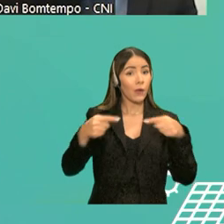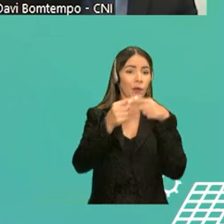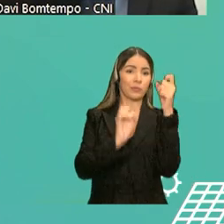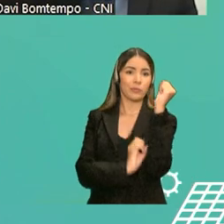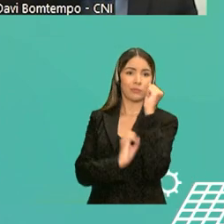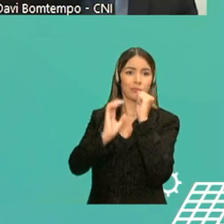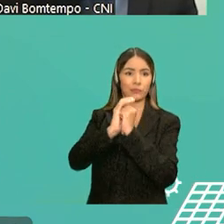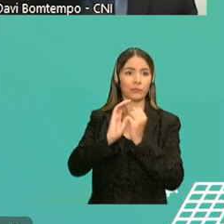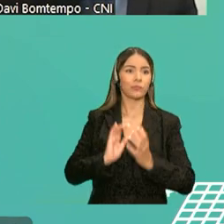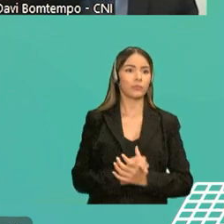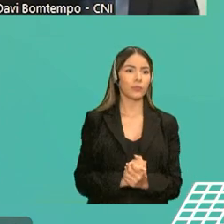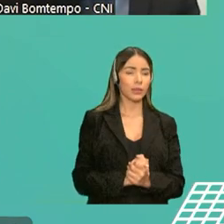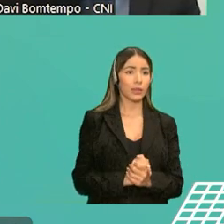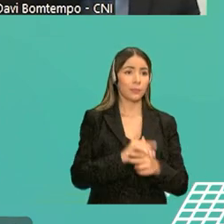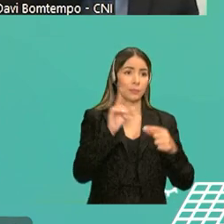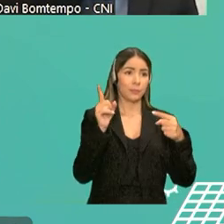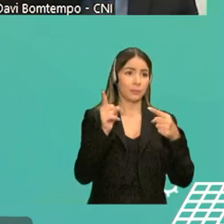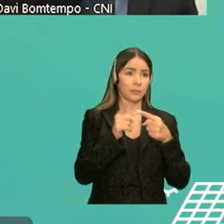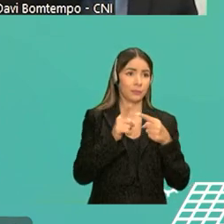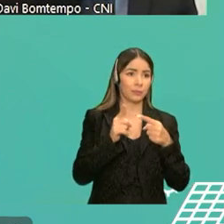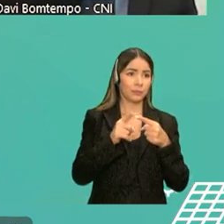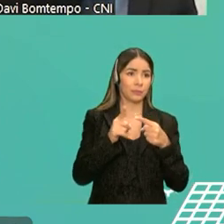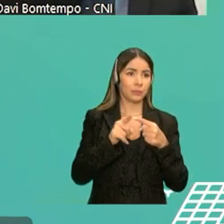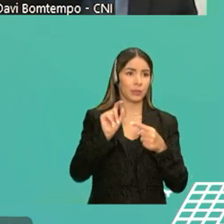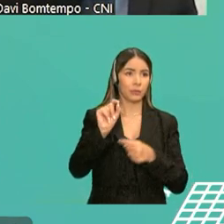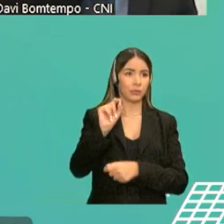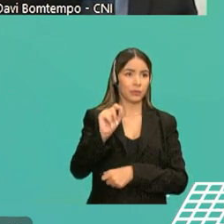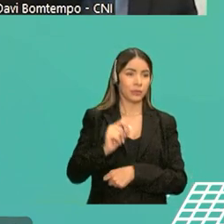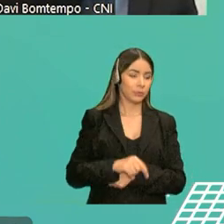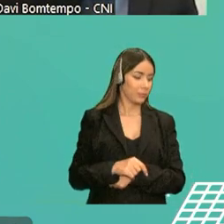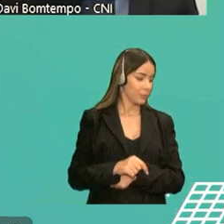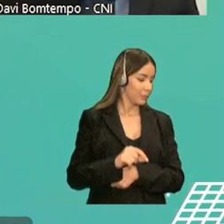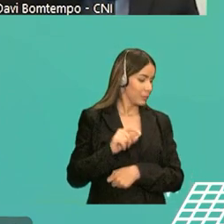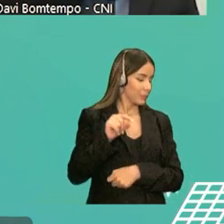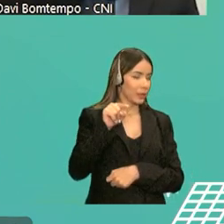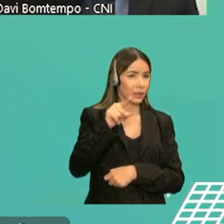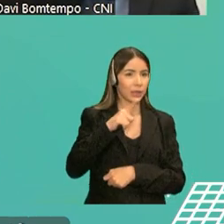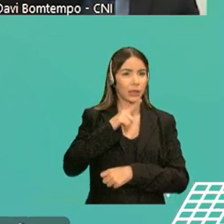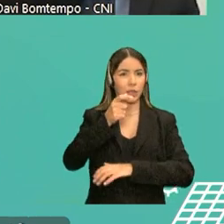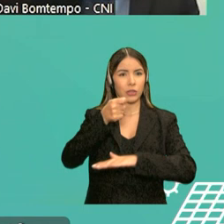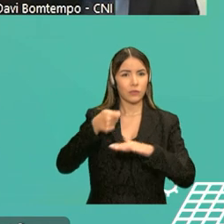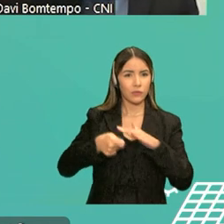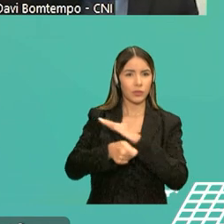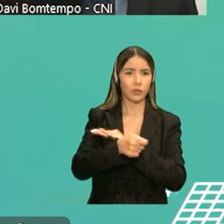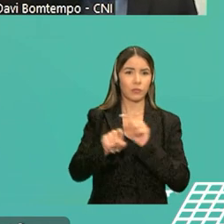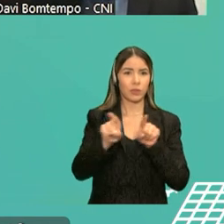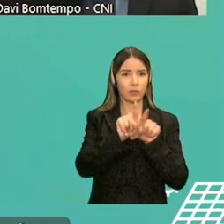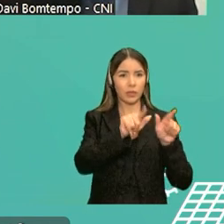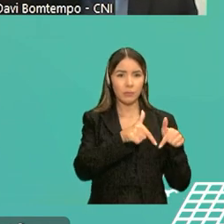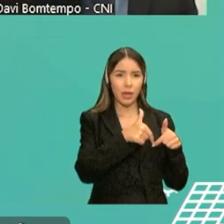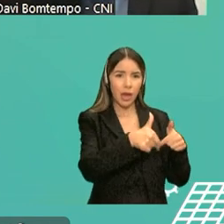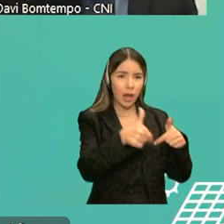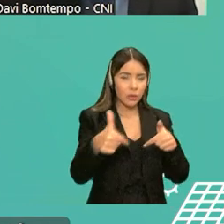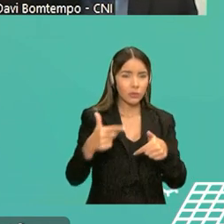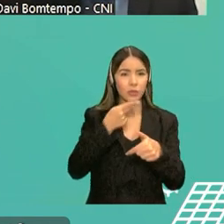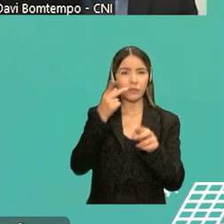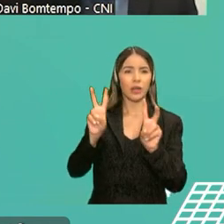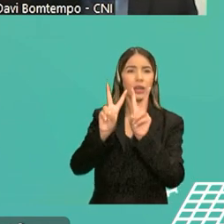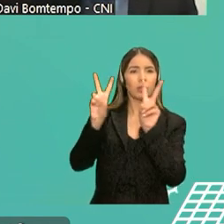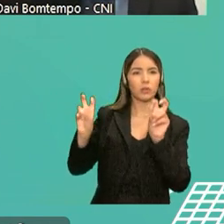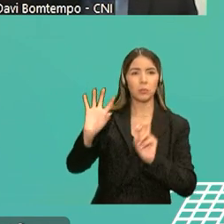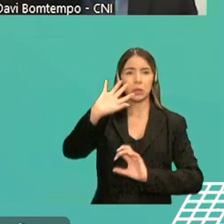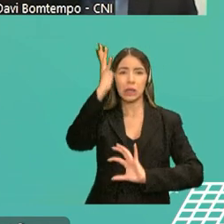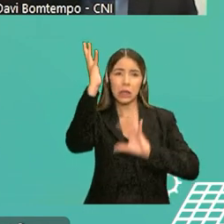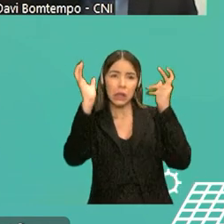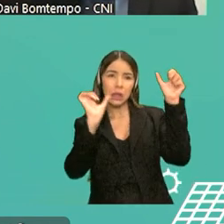Deal europeu, onde vem direcionando, né, toda a parte do investimento, ações que tratem da mudança climática e